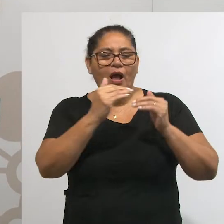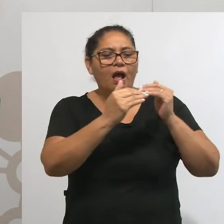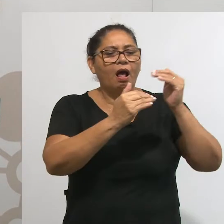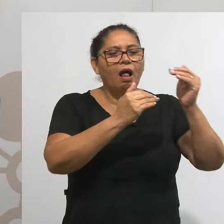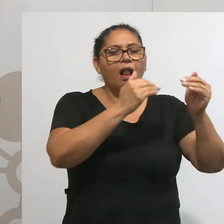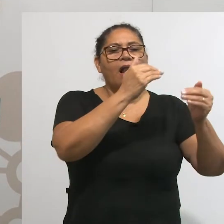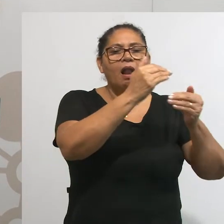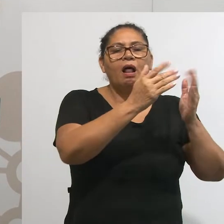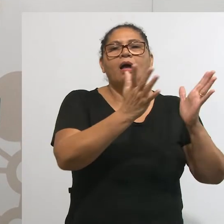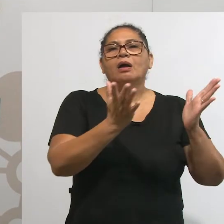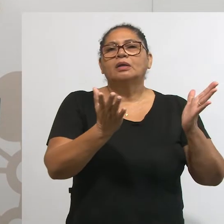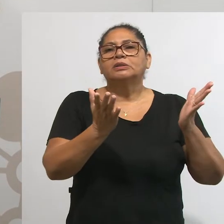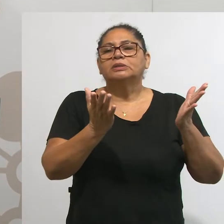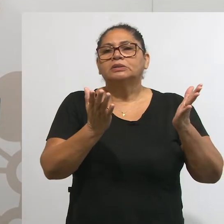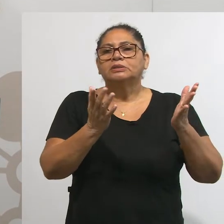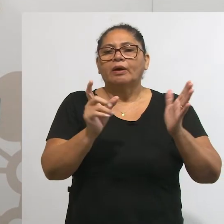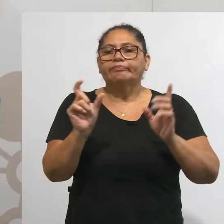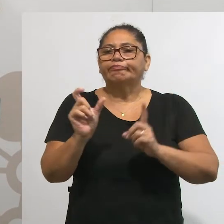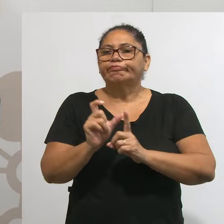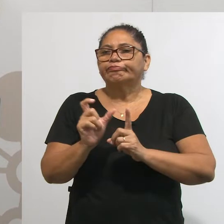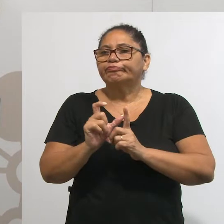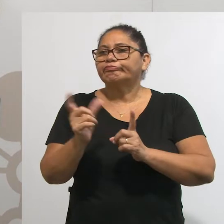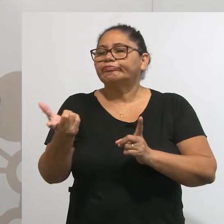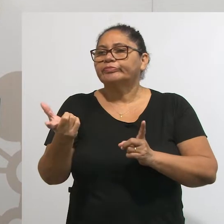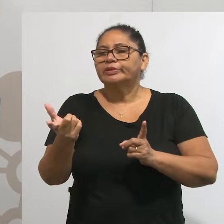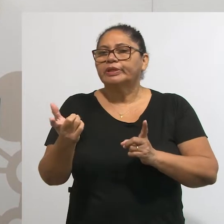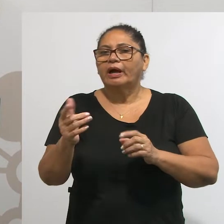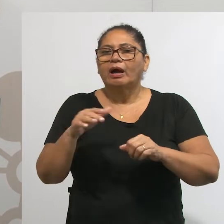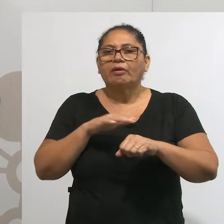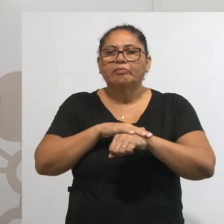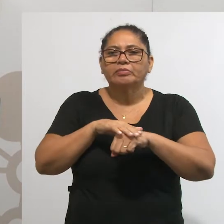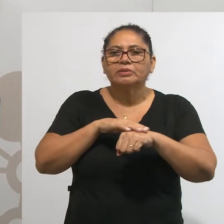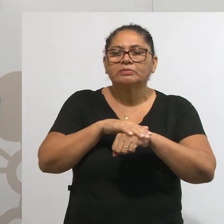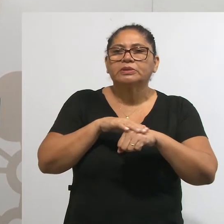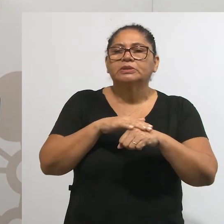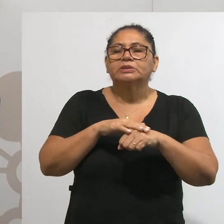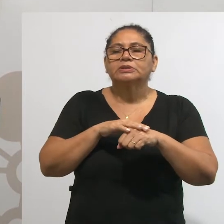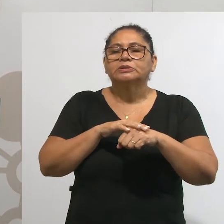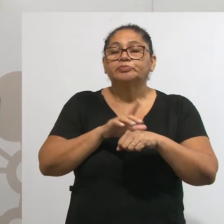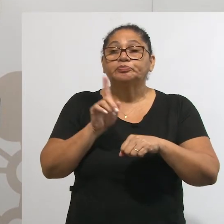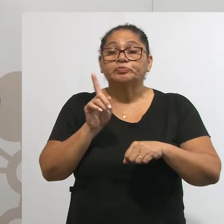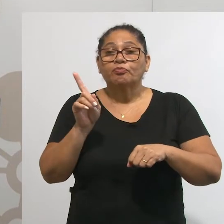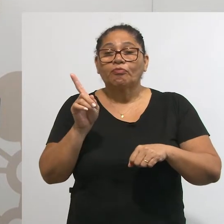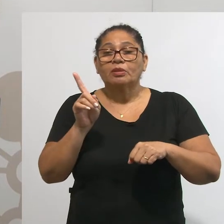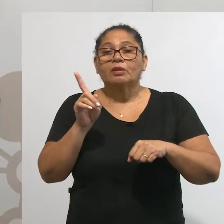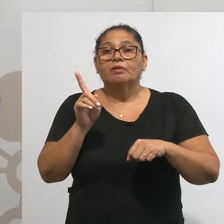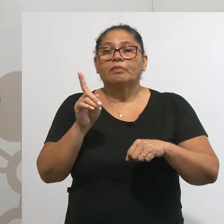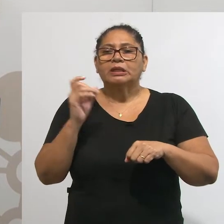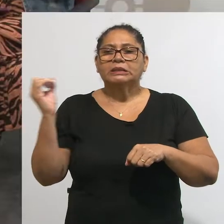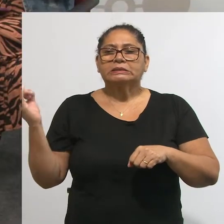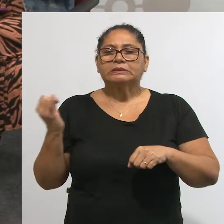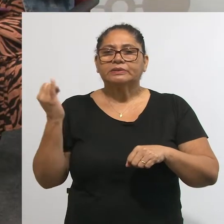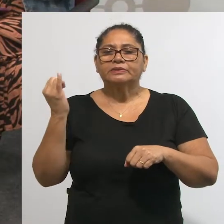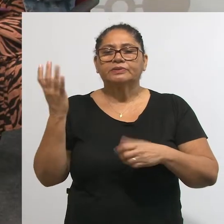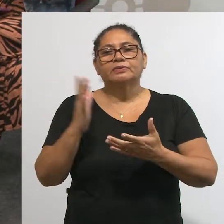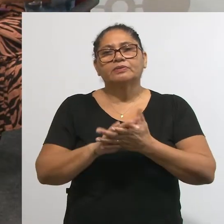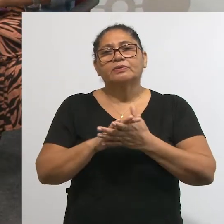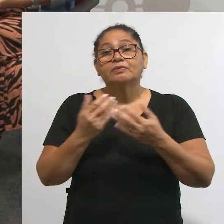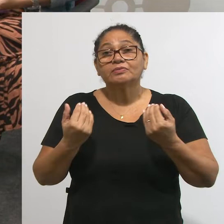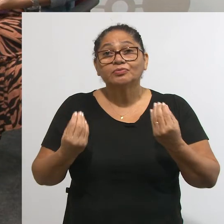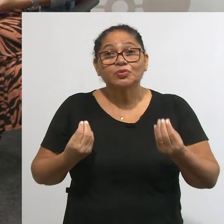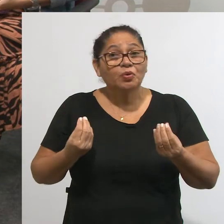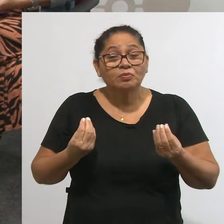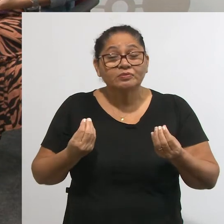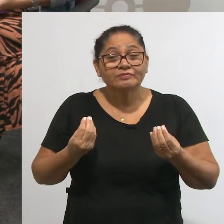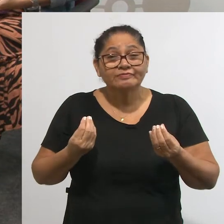constituímos mediado mesmo pela palavra, pelo diálogo. Então, por isso que para ele o diálogo é tão importante. Mas